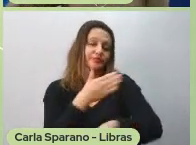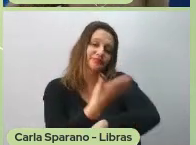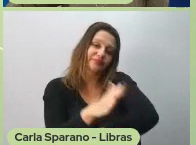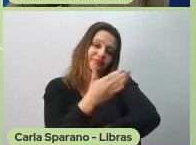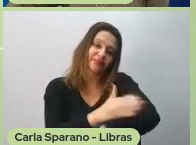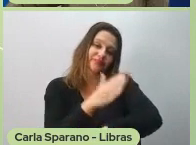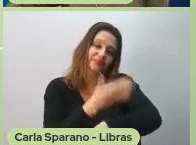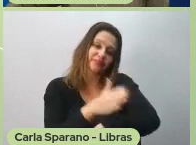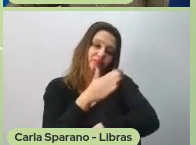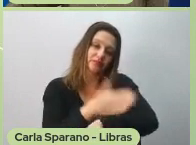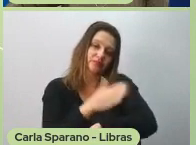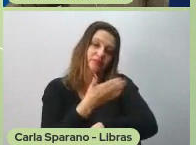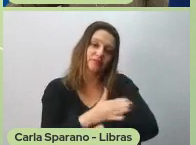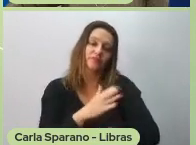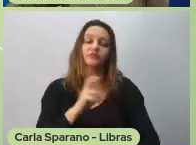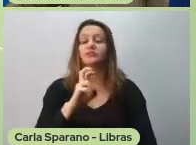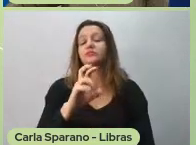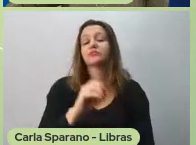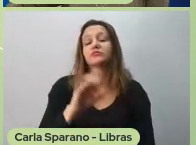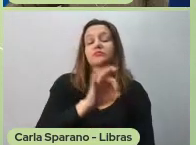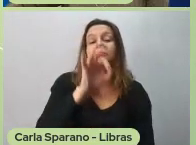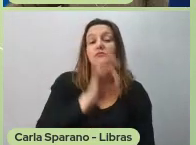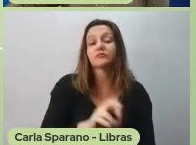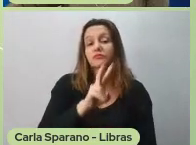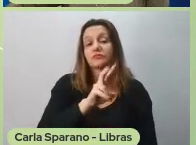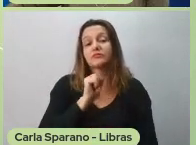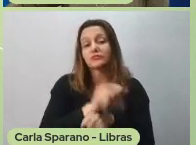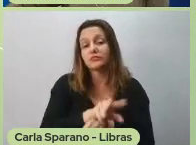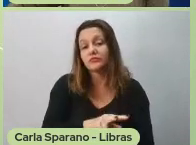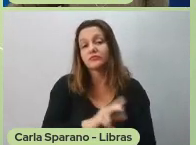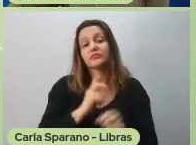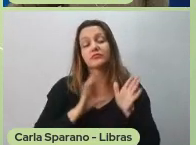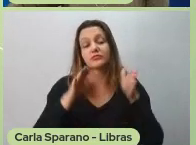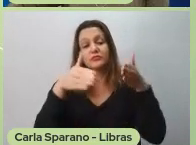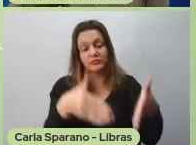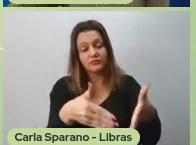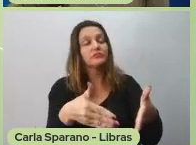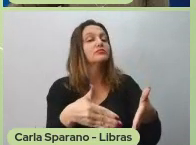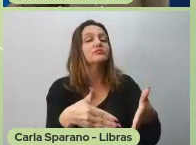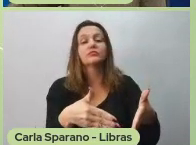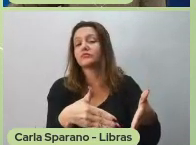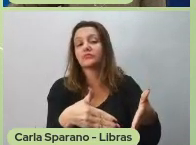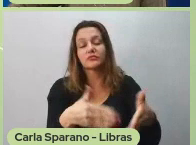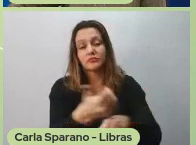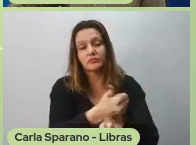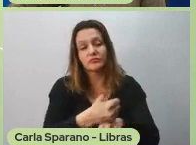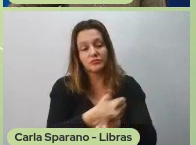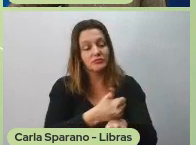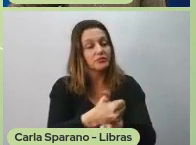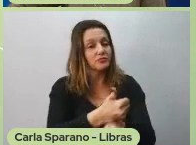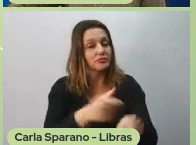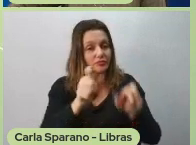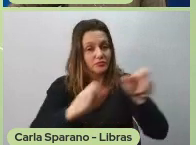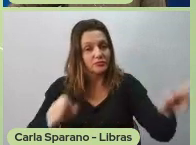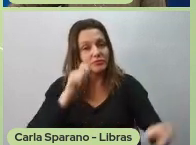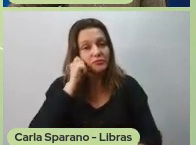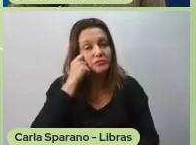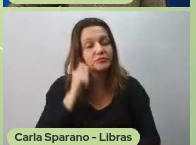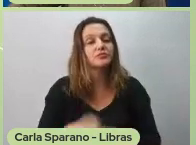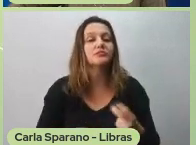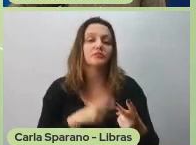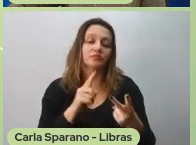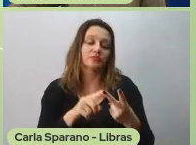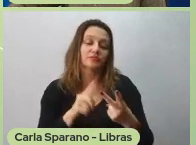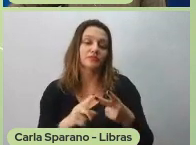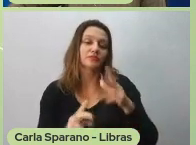que é um programa que tem 50% das suas vagas afirmativas voltadas especificamente para profissionais negros, e uma feira